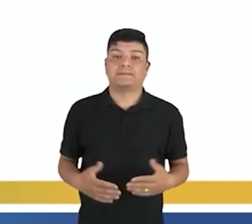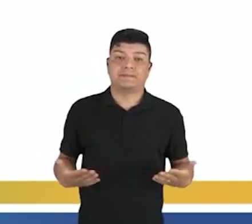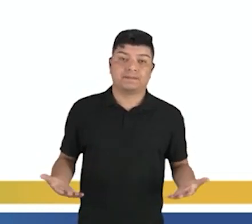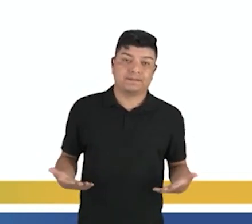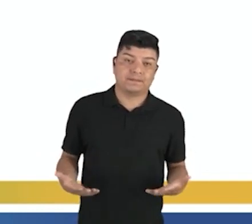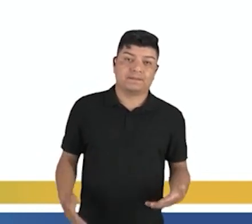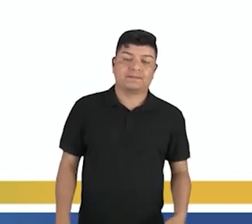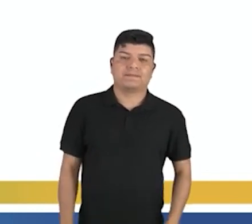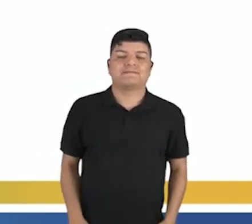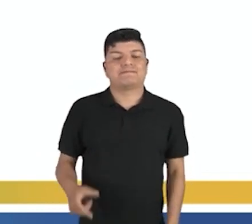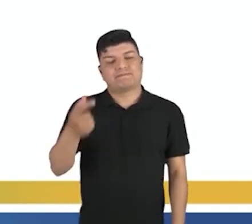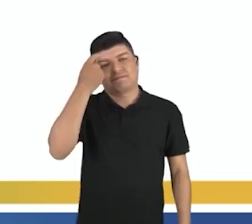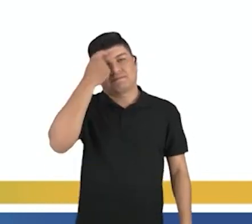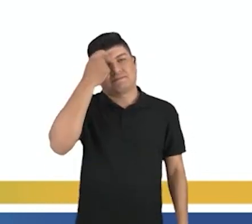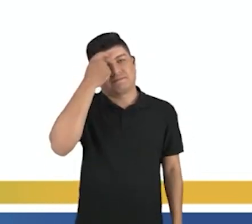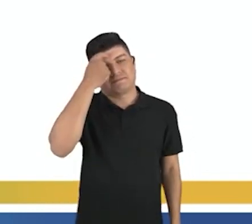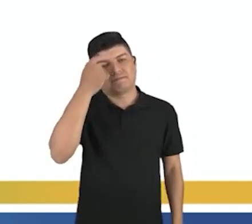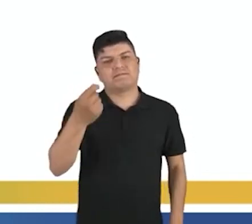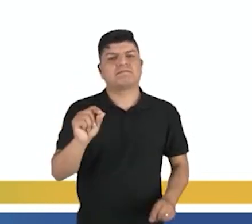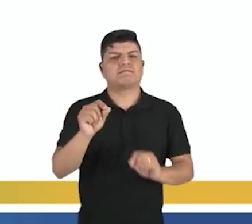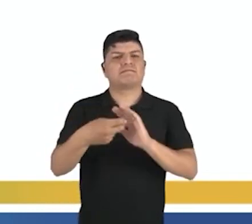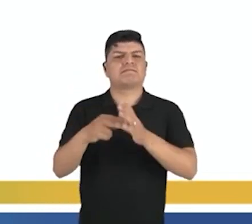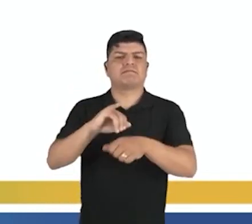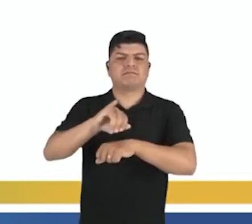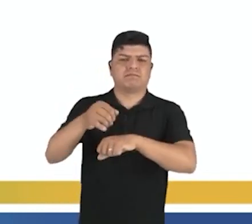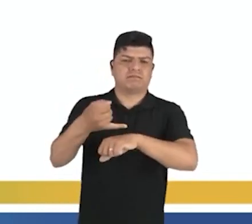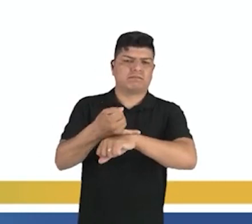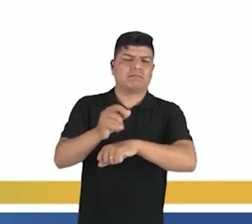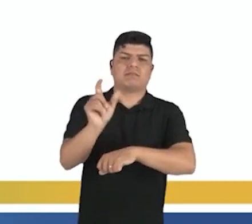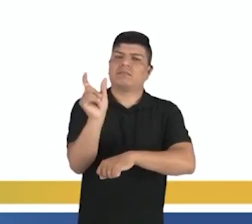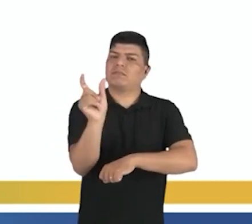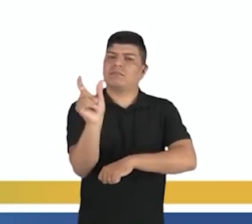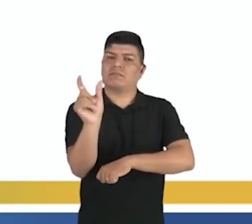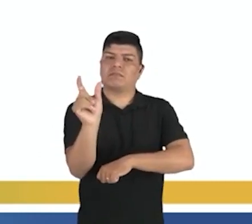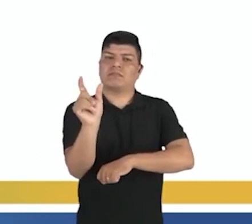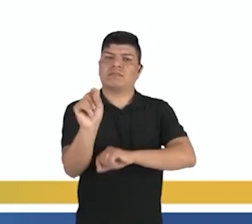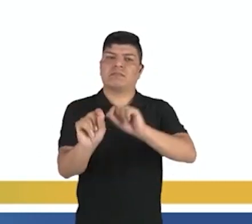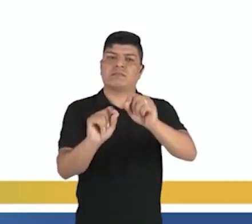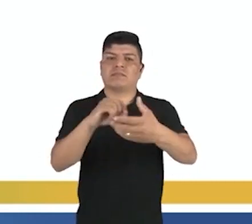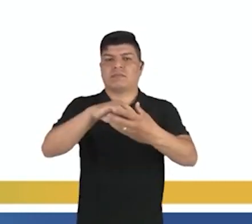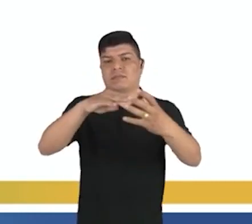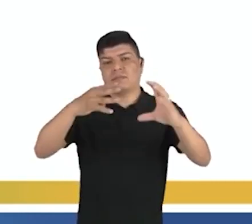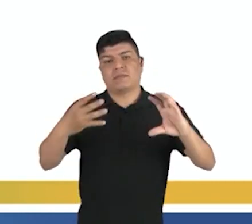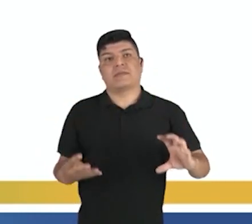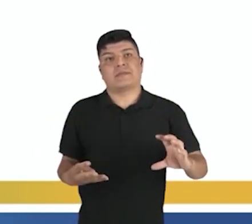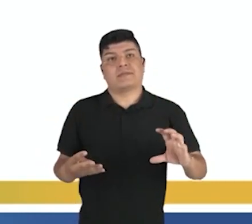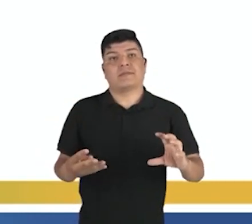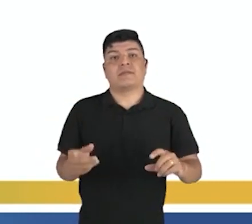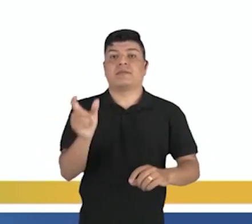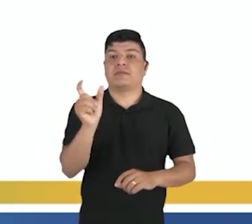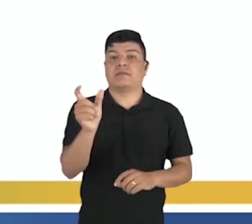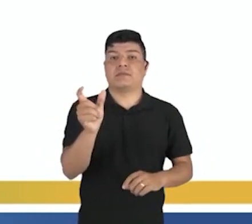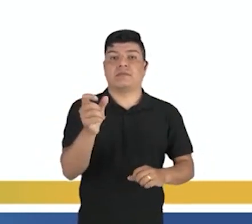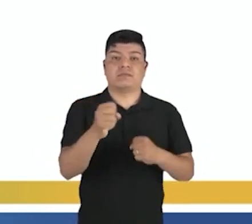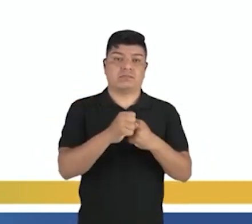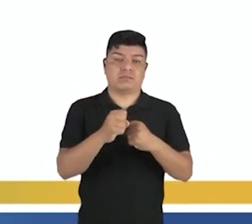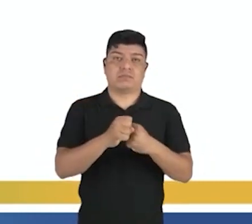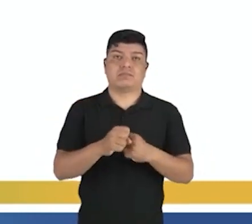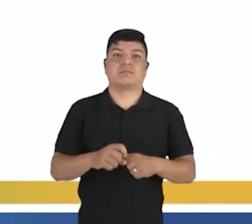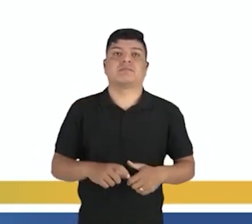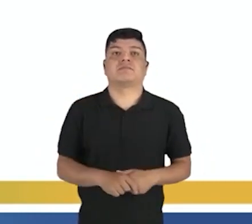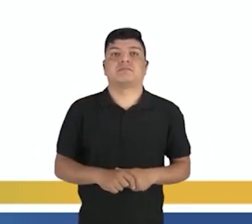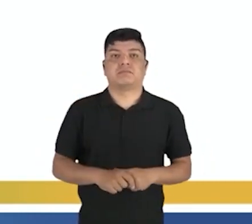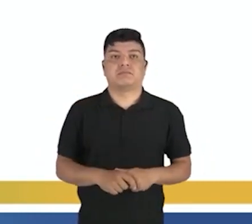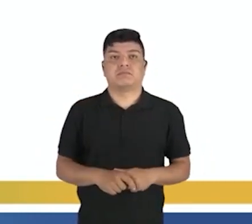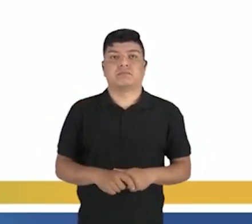aí? Pensem. O que é um adjetivo? Adjetivo é a palavra que dá característica a um substantivo.